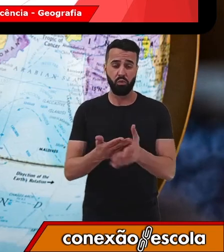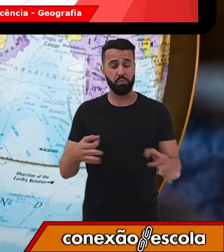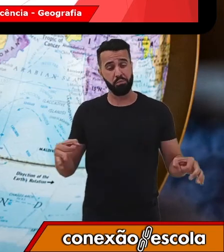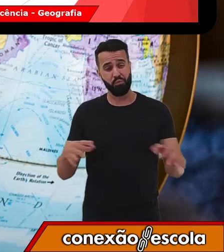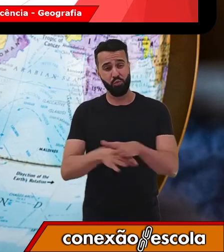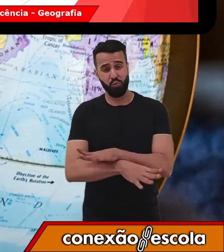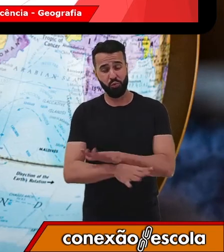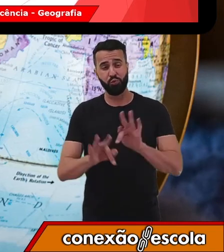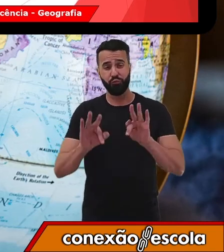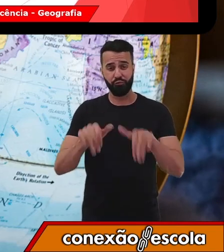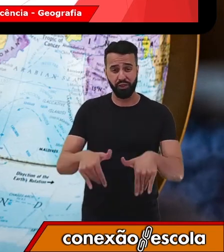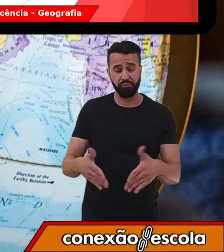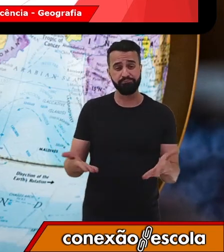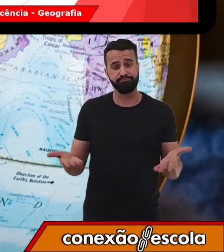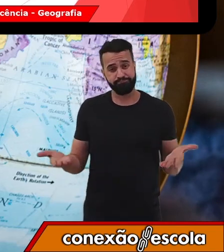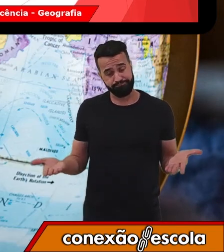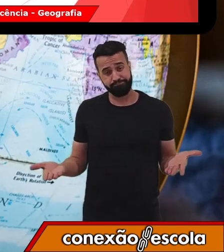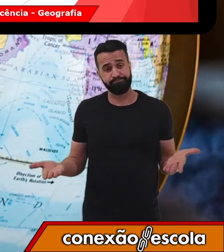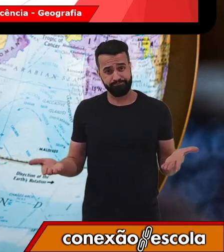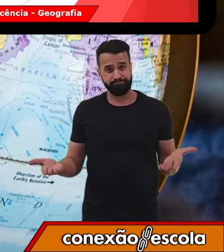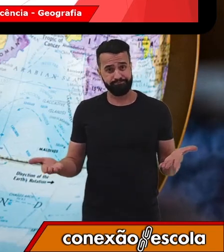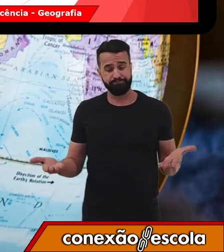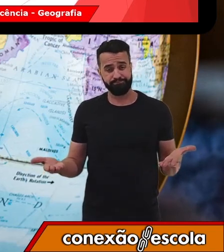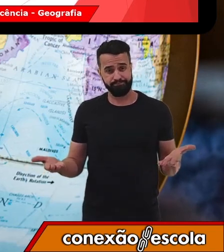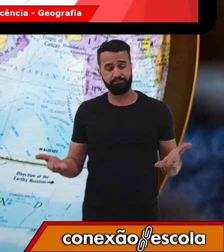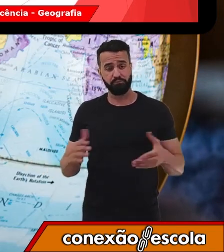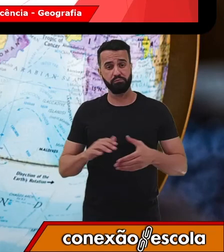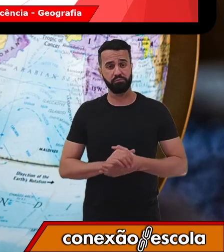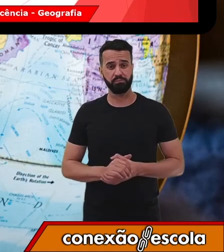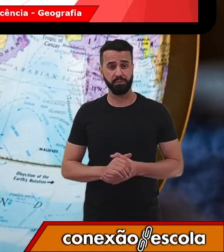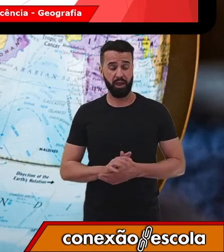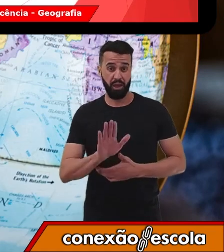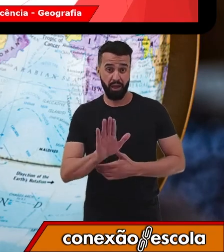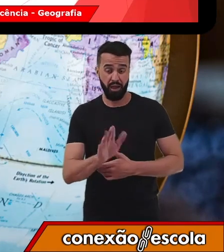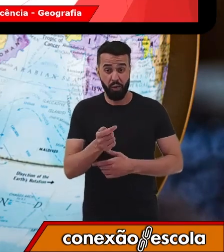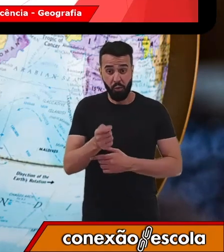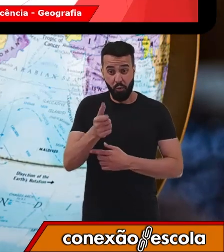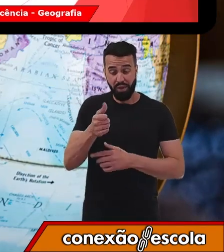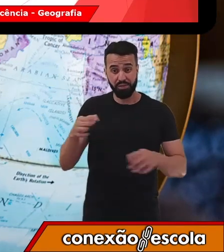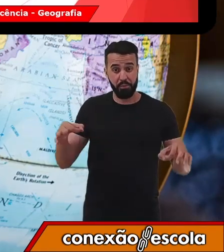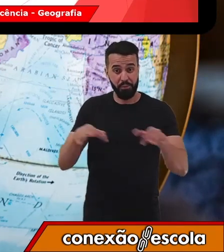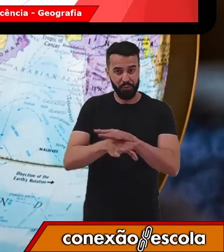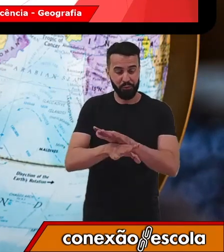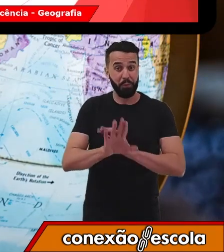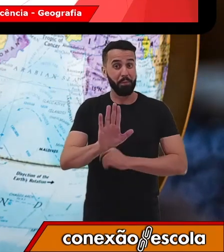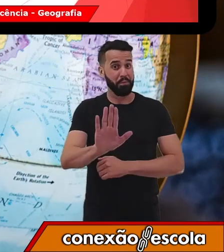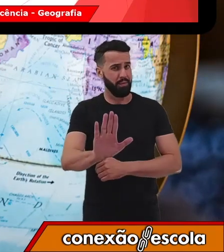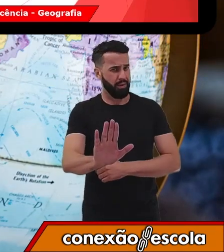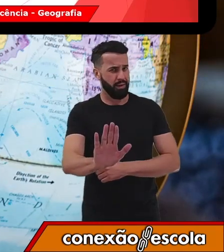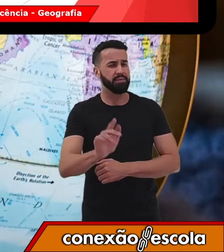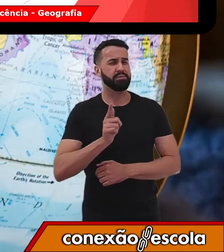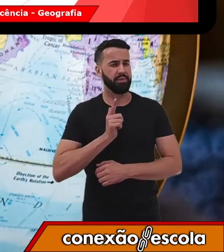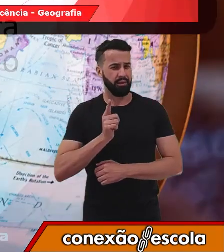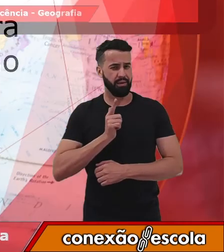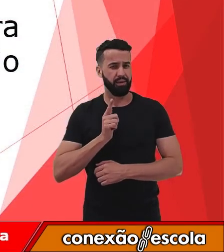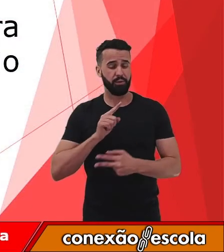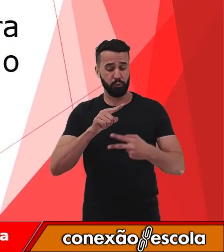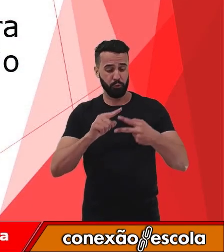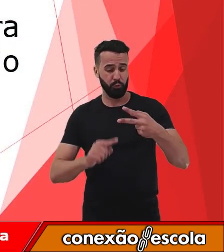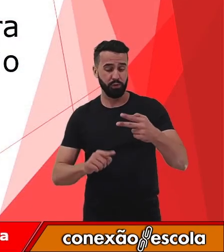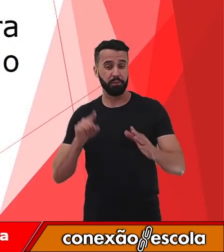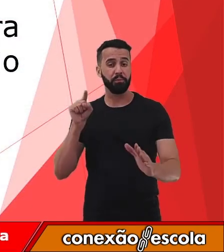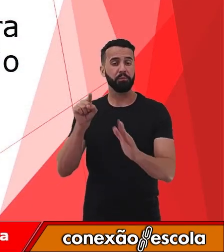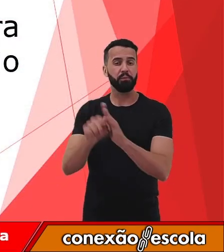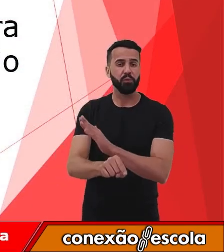está chegando ao fim. Isso aí, já estamos acabando, mas eu tenho aí duas perguntinhas para vocês.